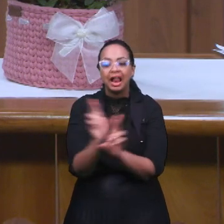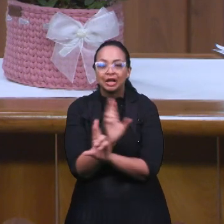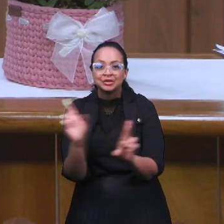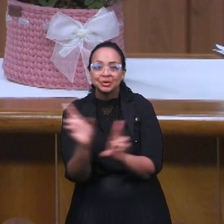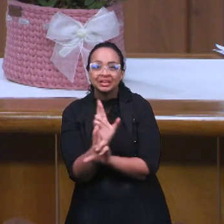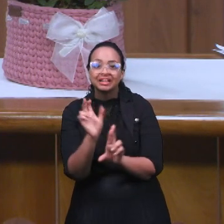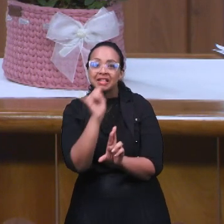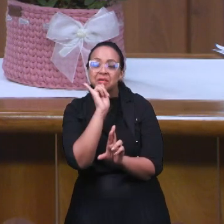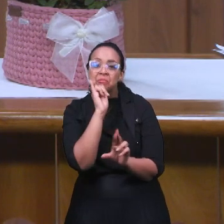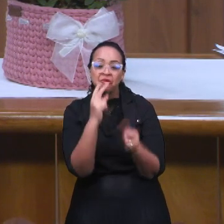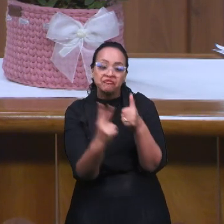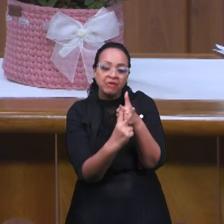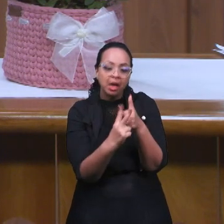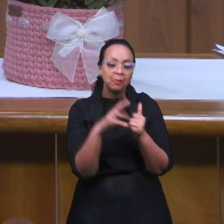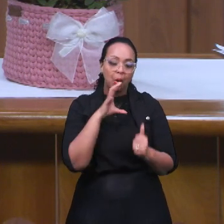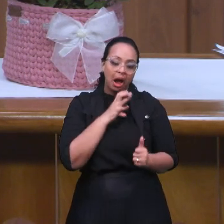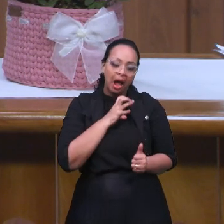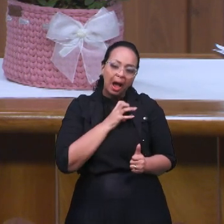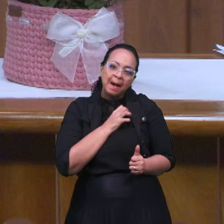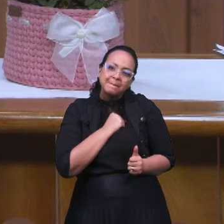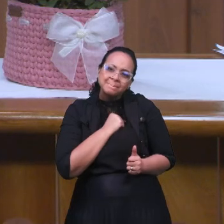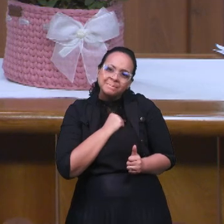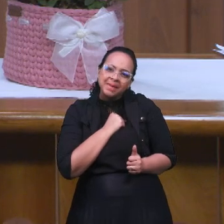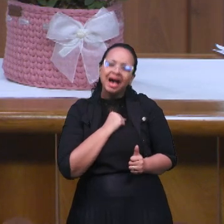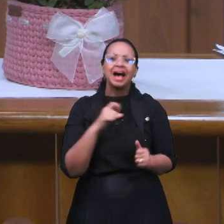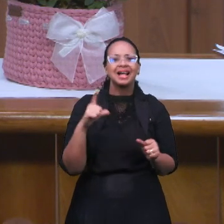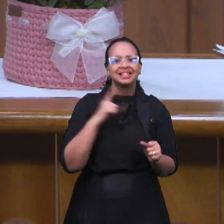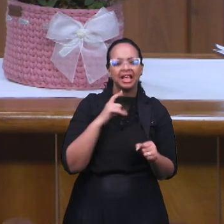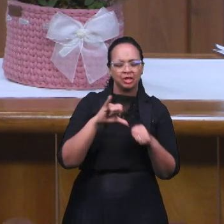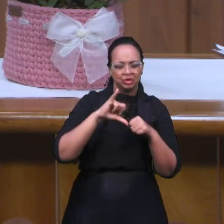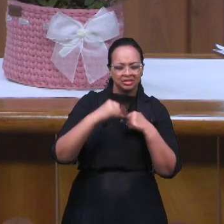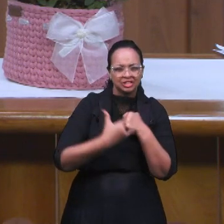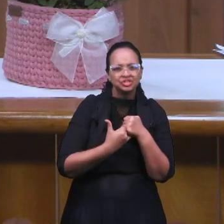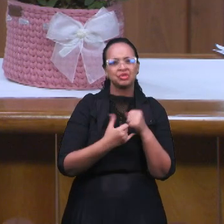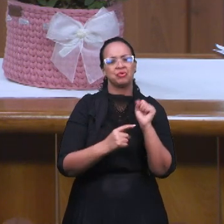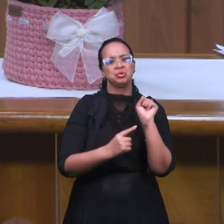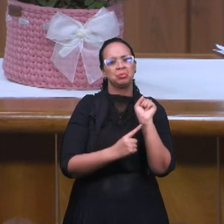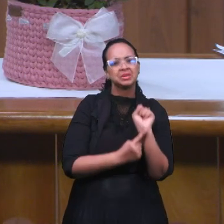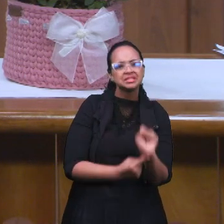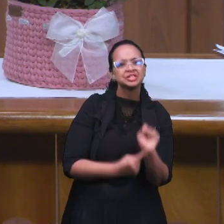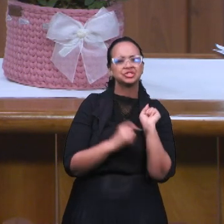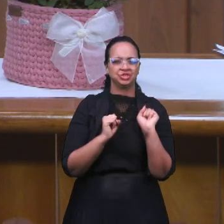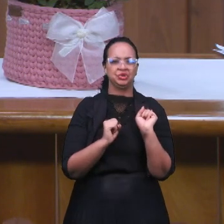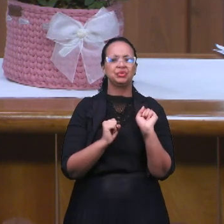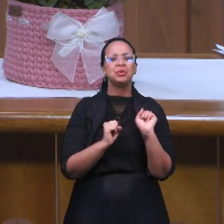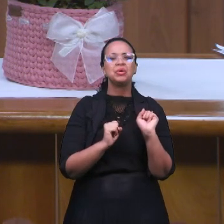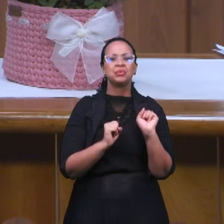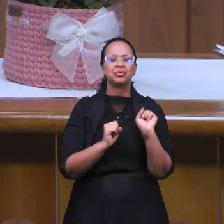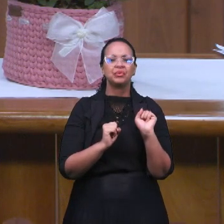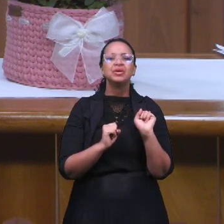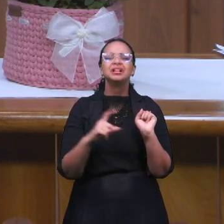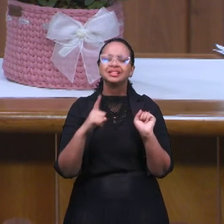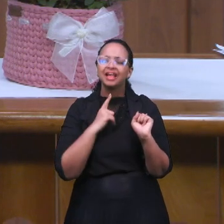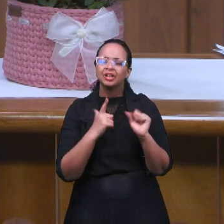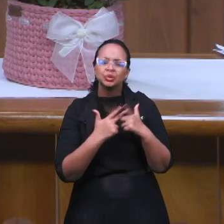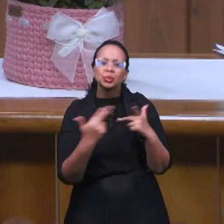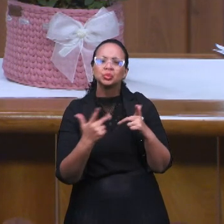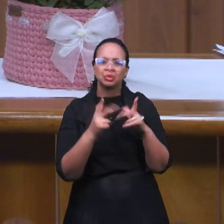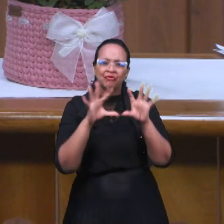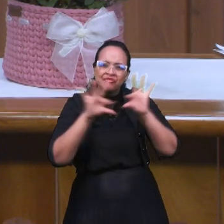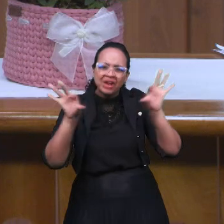verbo amar, né, o substantivo, o adjetivo, né, o amor, o substantivo. Então, vejam que tudo